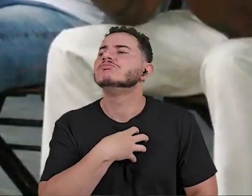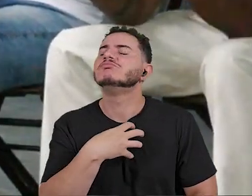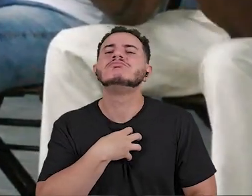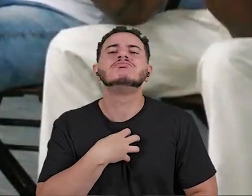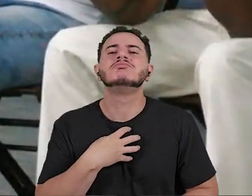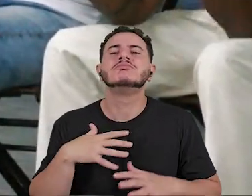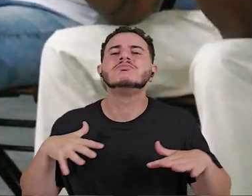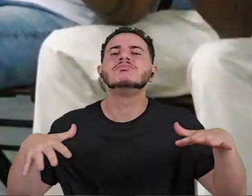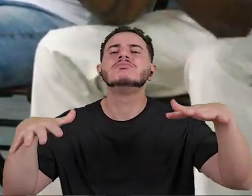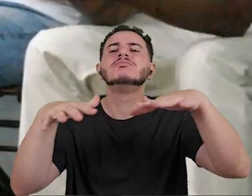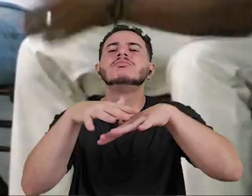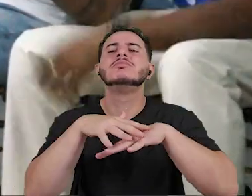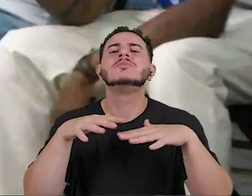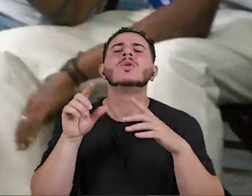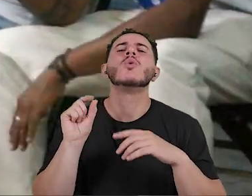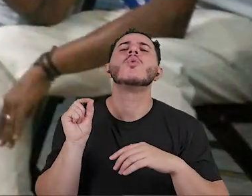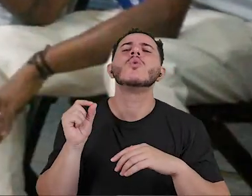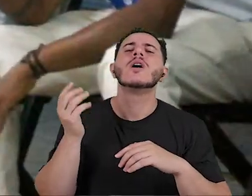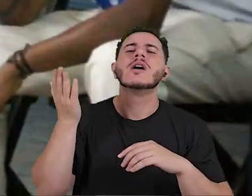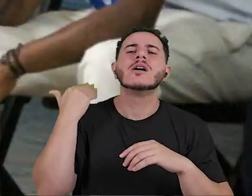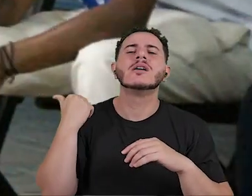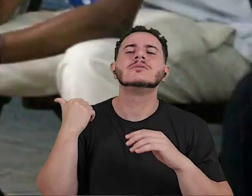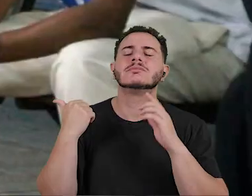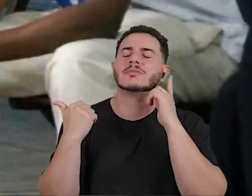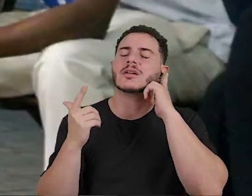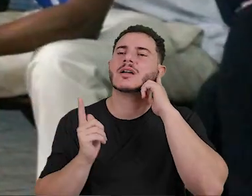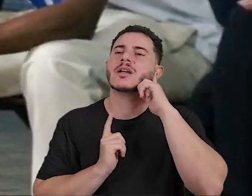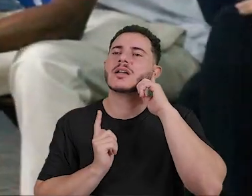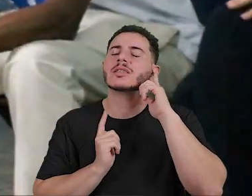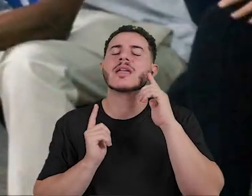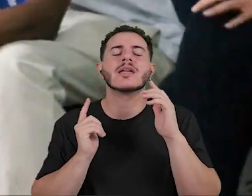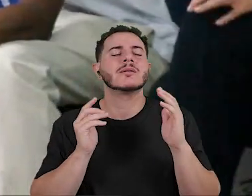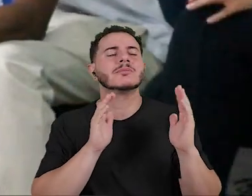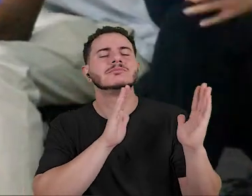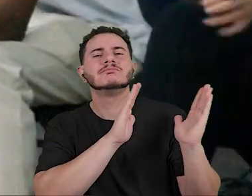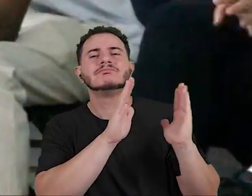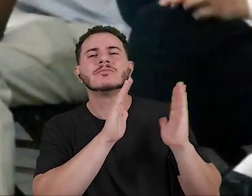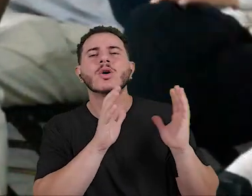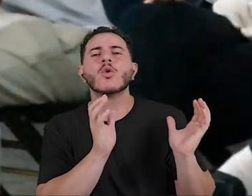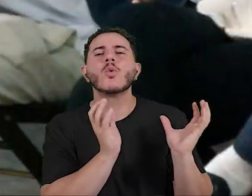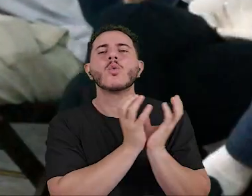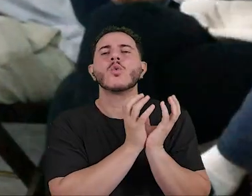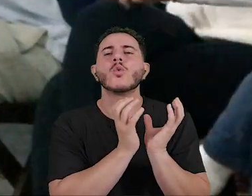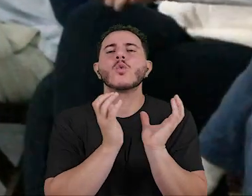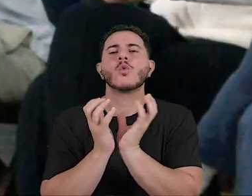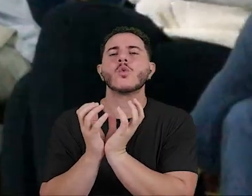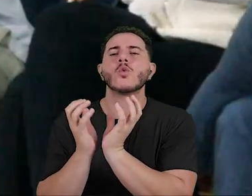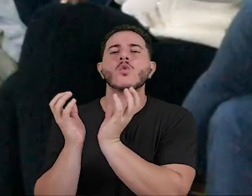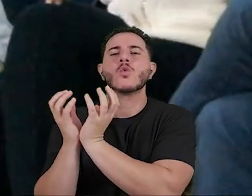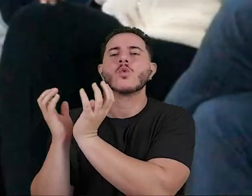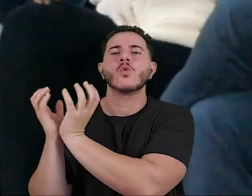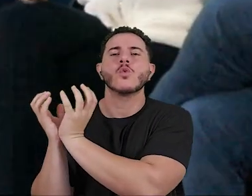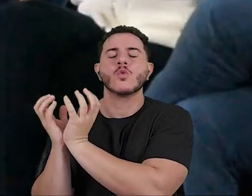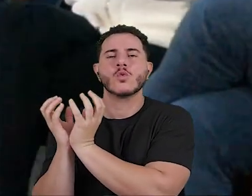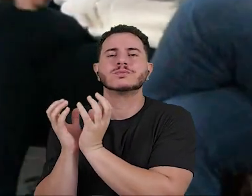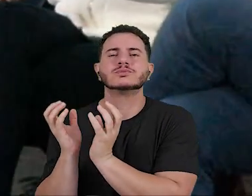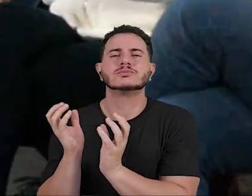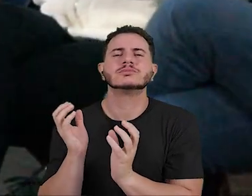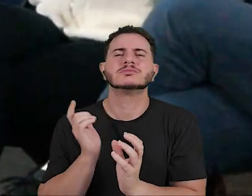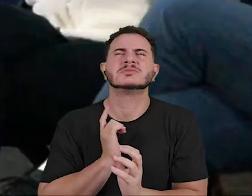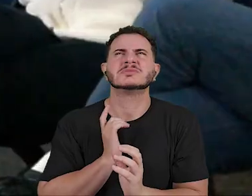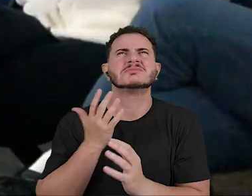grupos consecutivas aí, acho que ao longo dos últimos 3 ou 4 anos, e